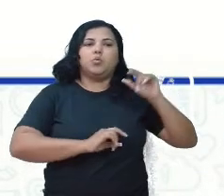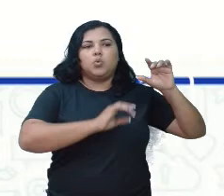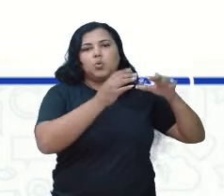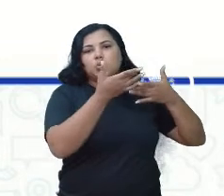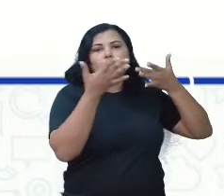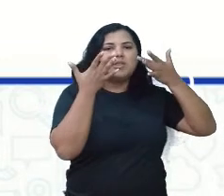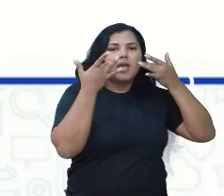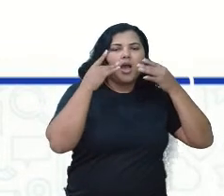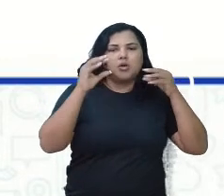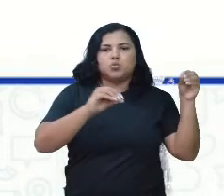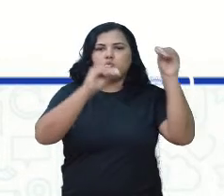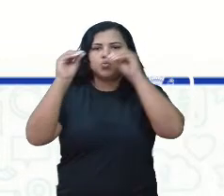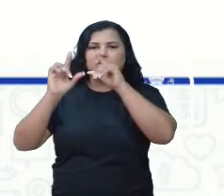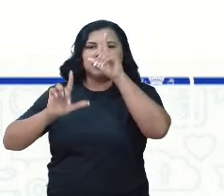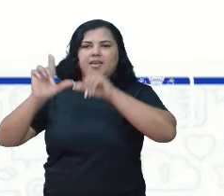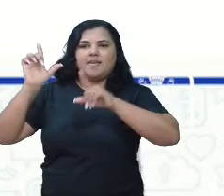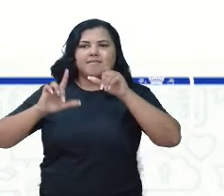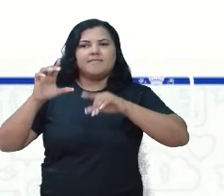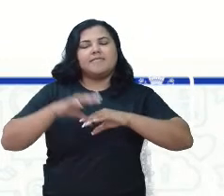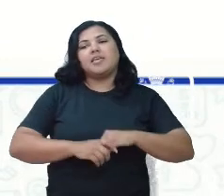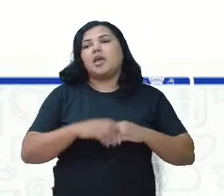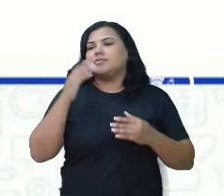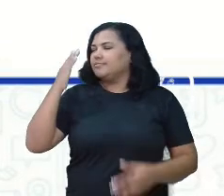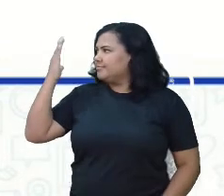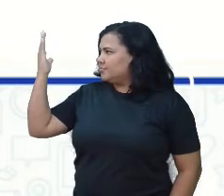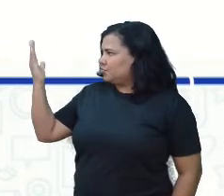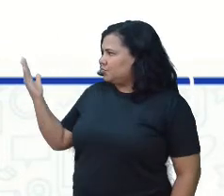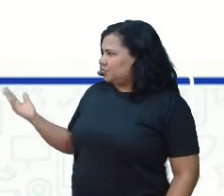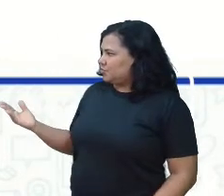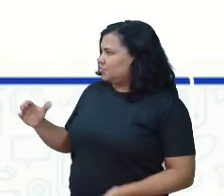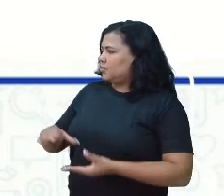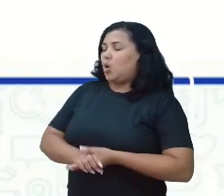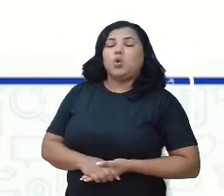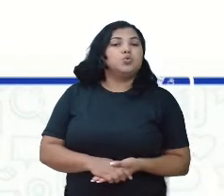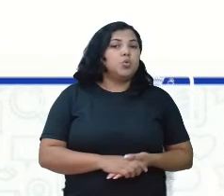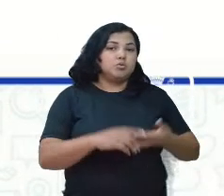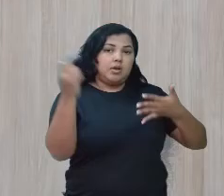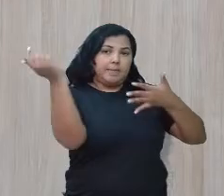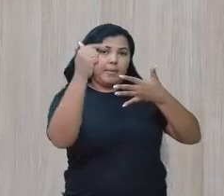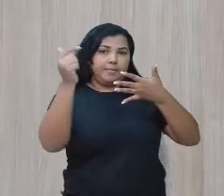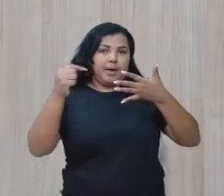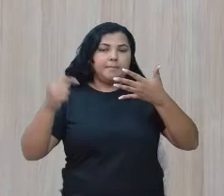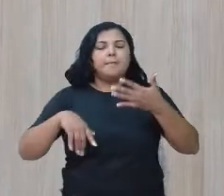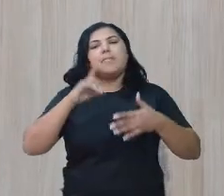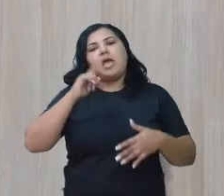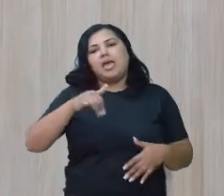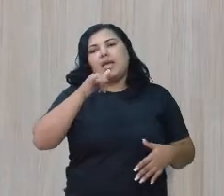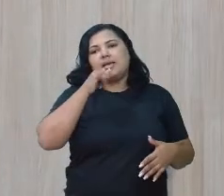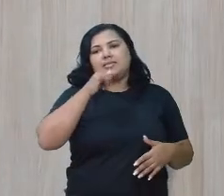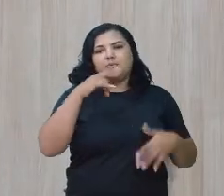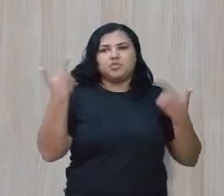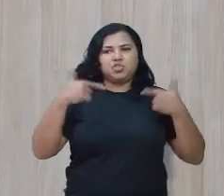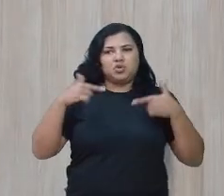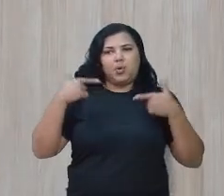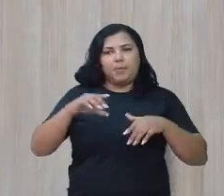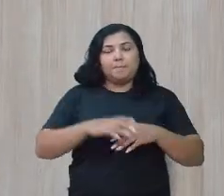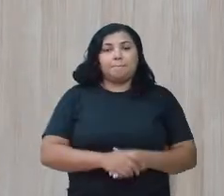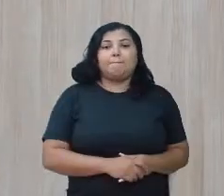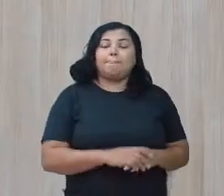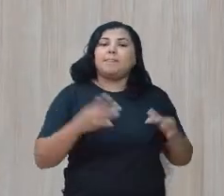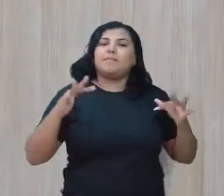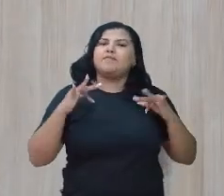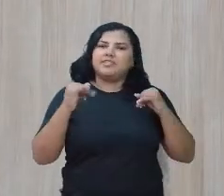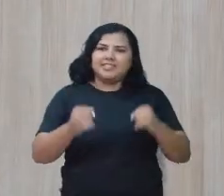o Chaves, o programa Sai de Baixo, A Grande Família, a Escolinha do Professor Raimundo, são exemplos de comédia de costumes. E